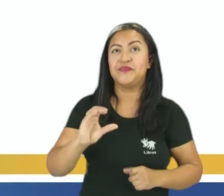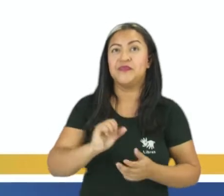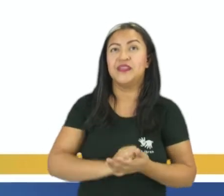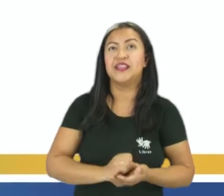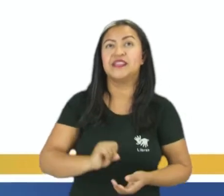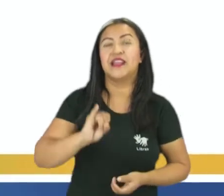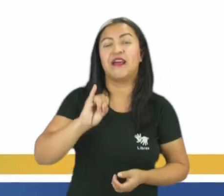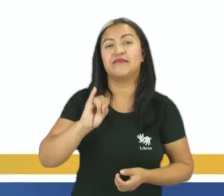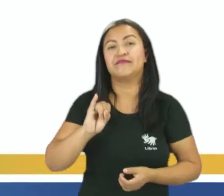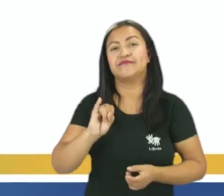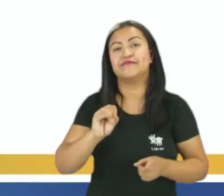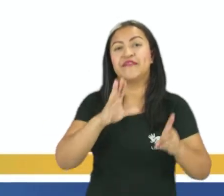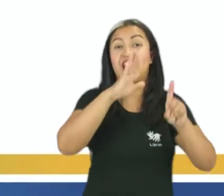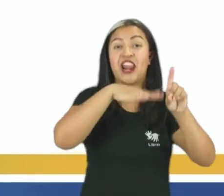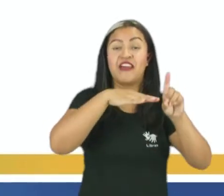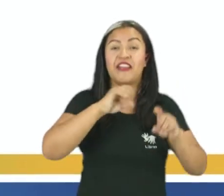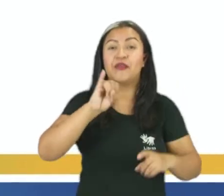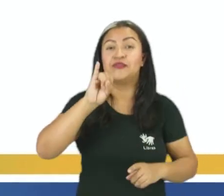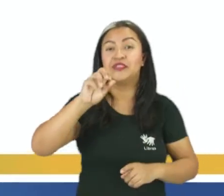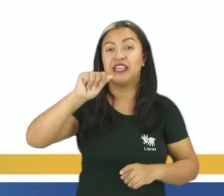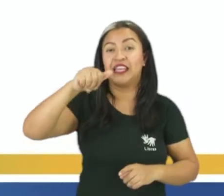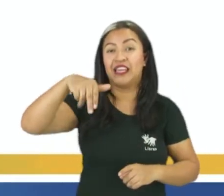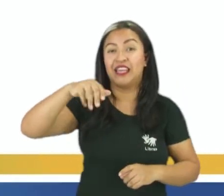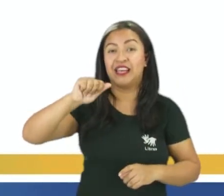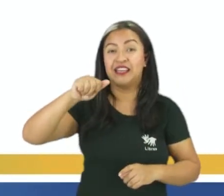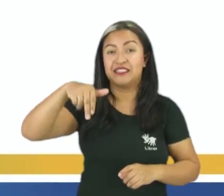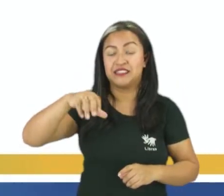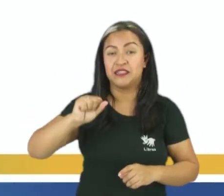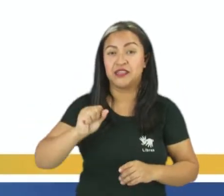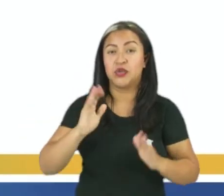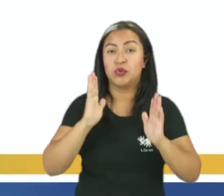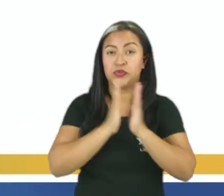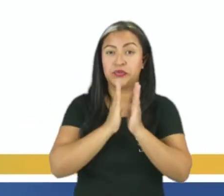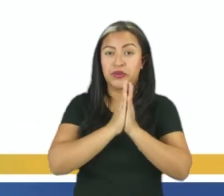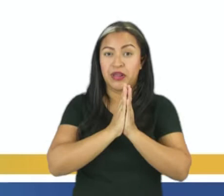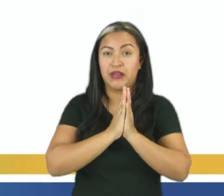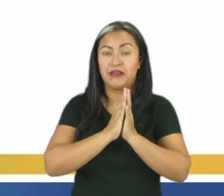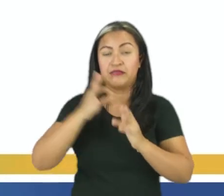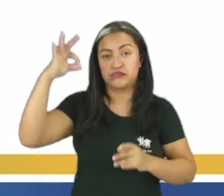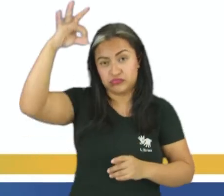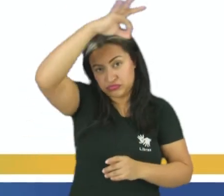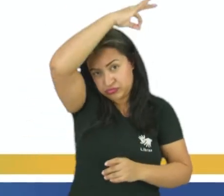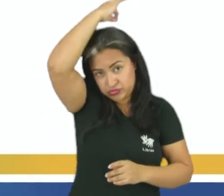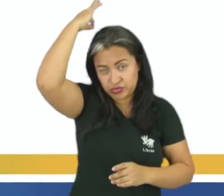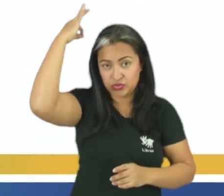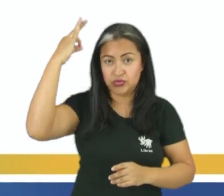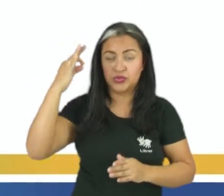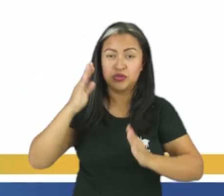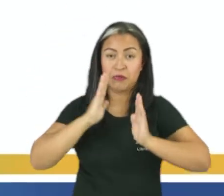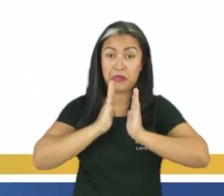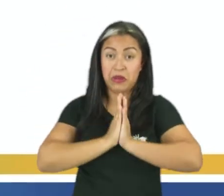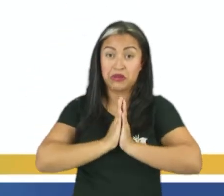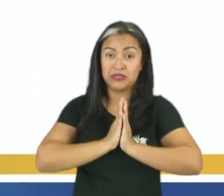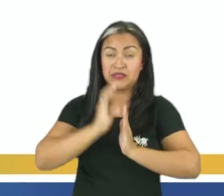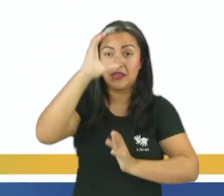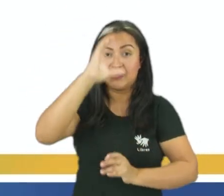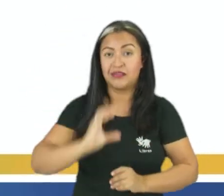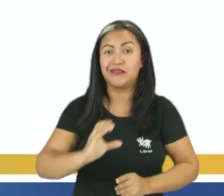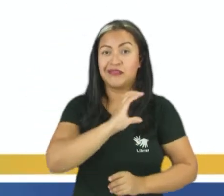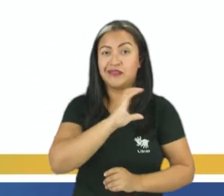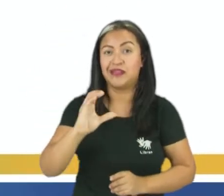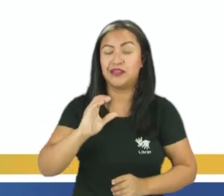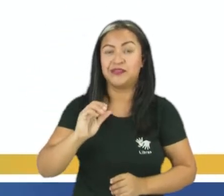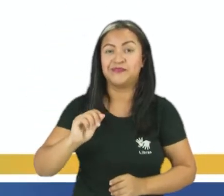E quando rezavam para Nossa Senhora da Conceição, né, ou Nossa Senhora Aparecida, cultivavam então Iemanjá,